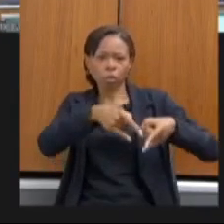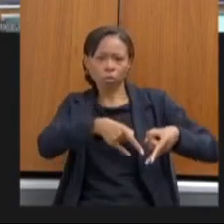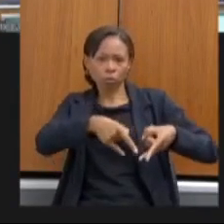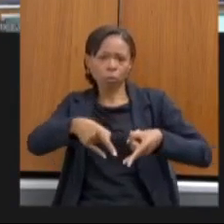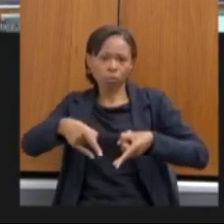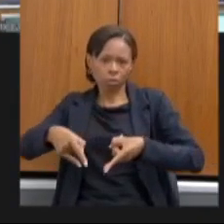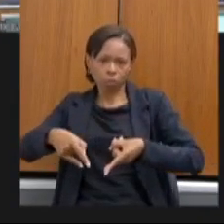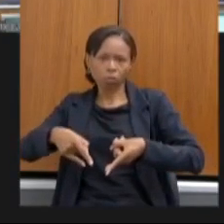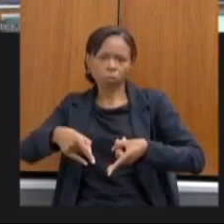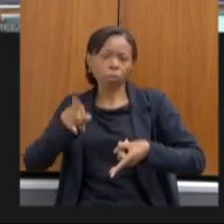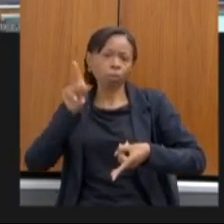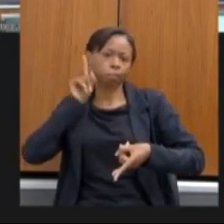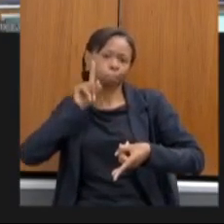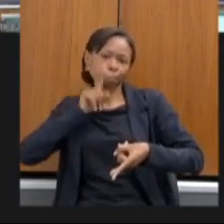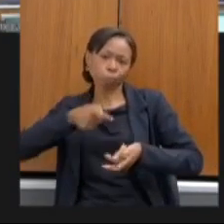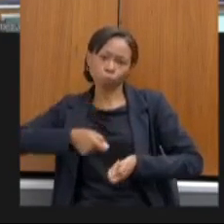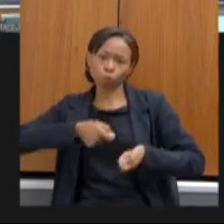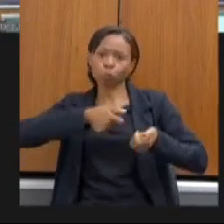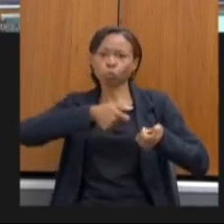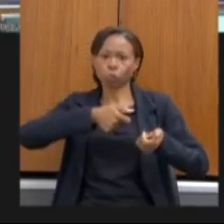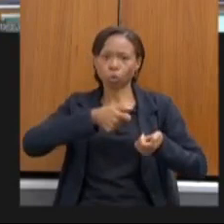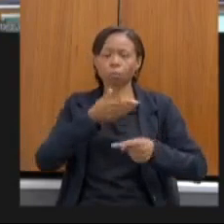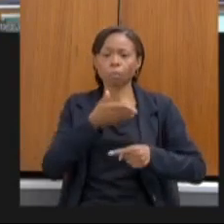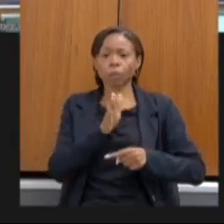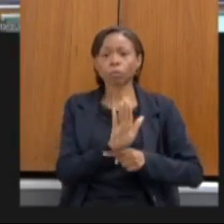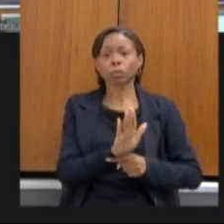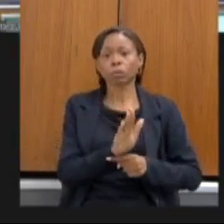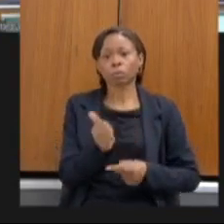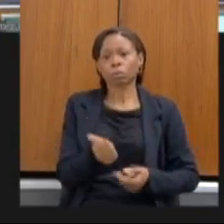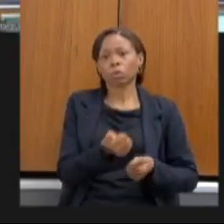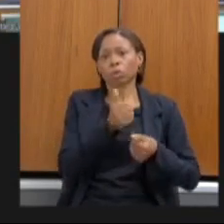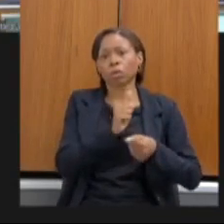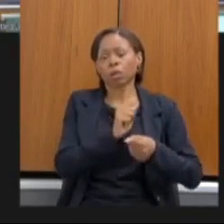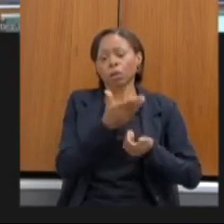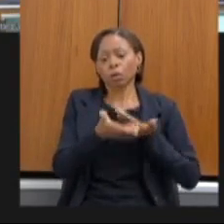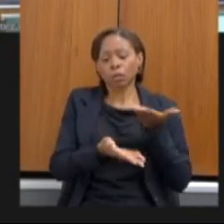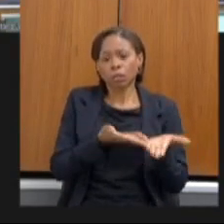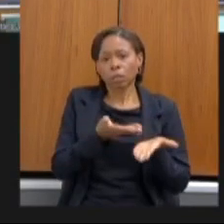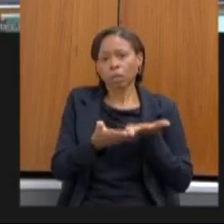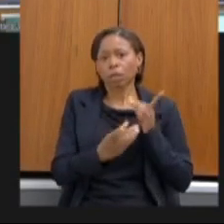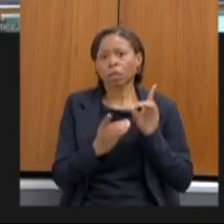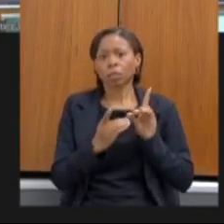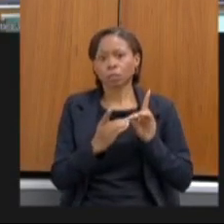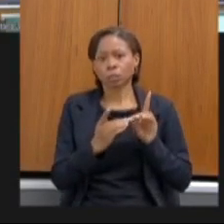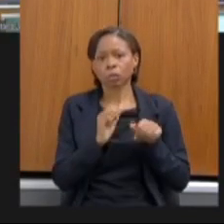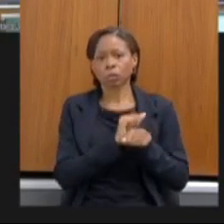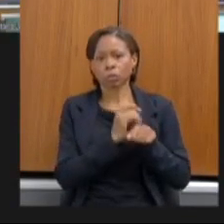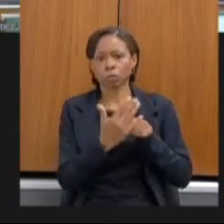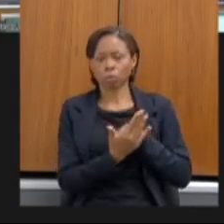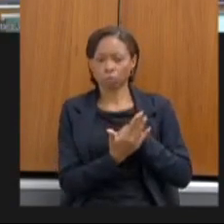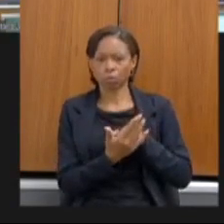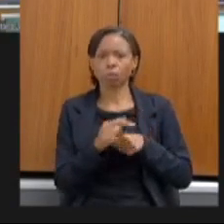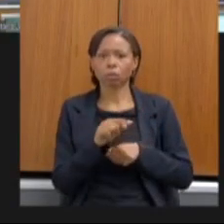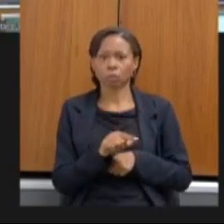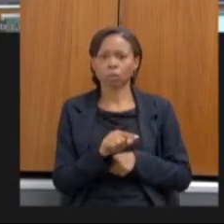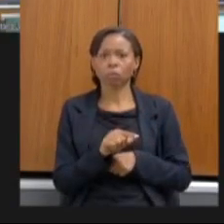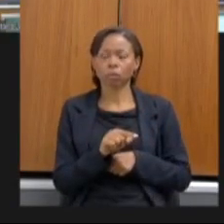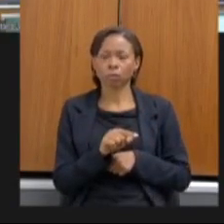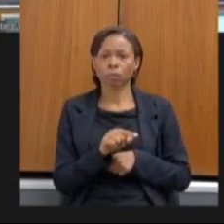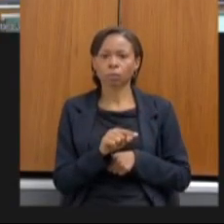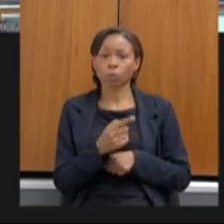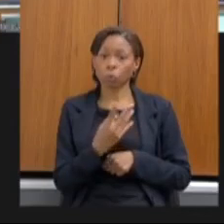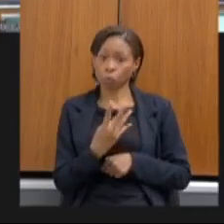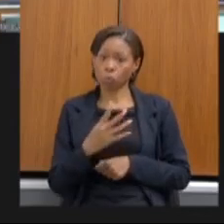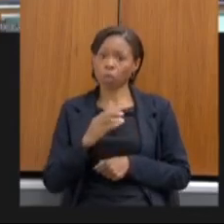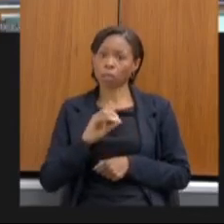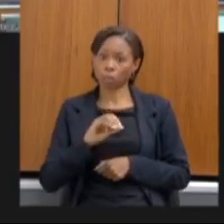melhorar a condição de atendimento aos infectados pelo convide e 40 leitos só uma uma quantidade bastante